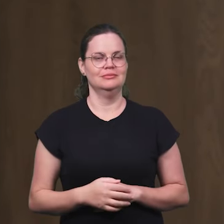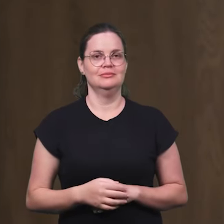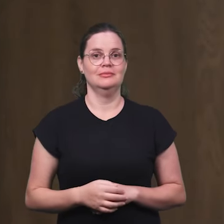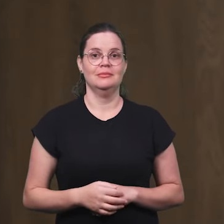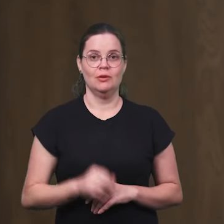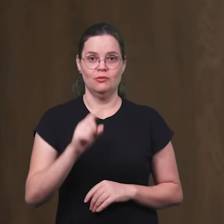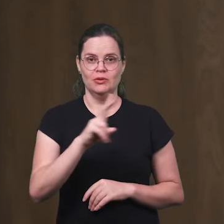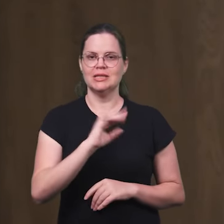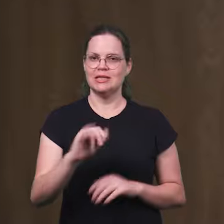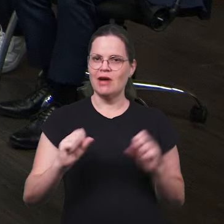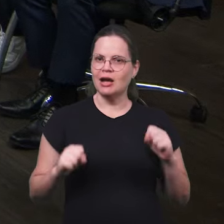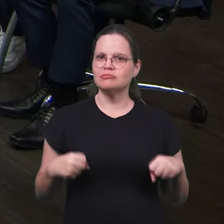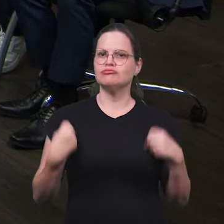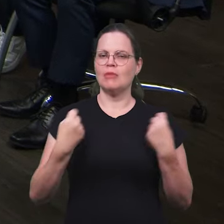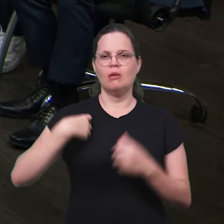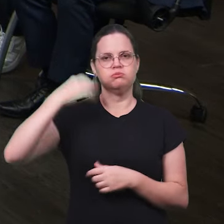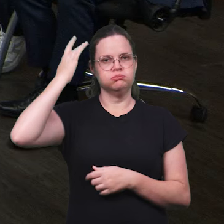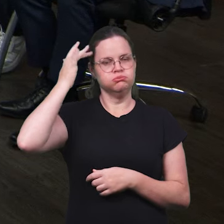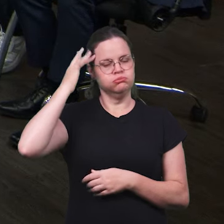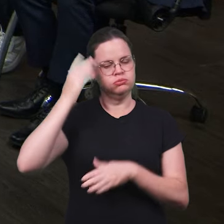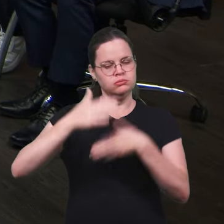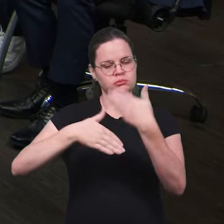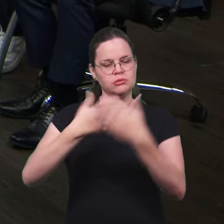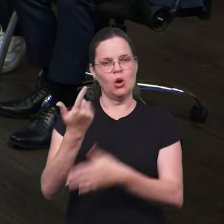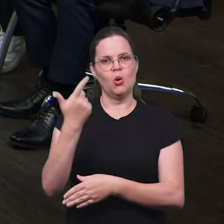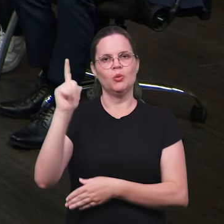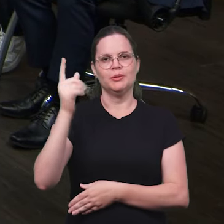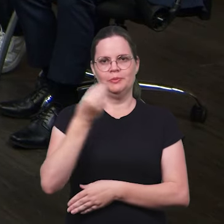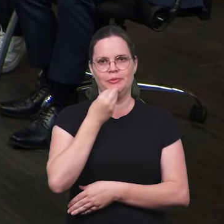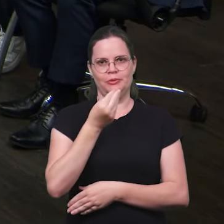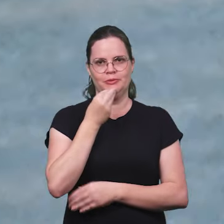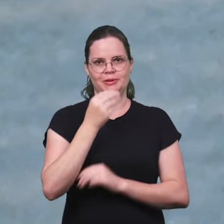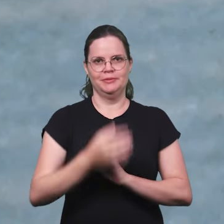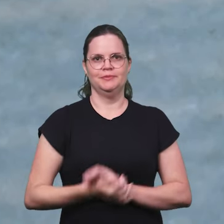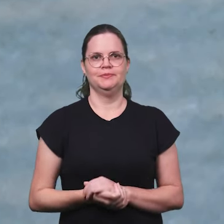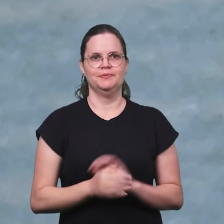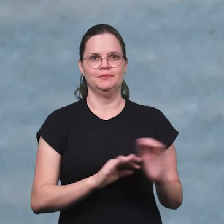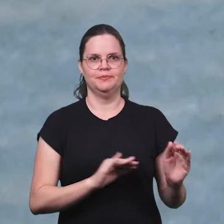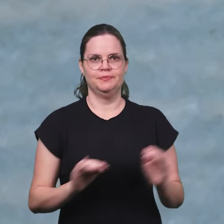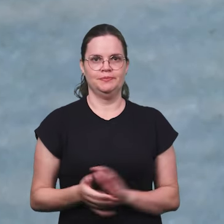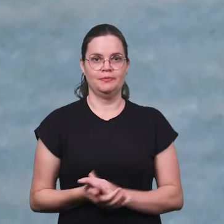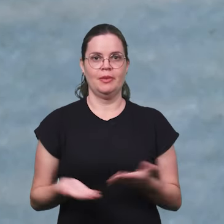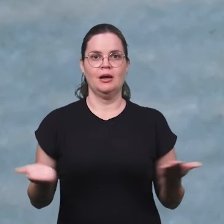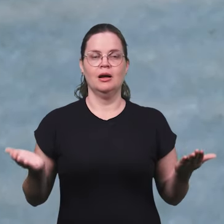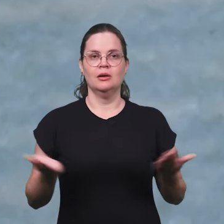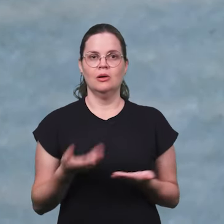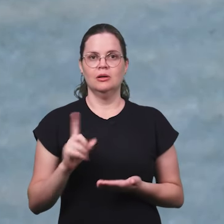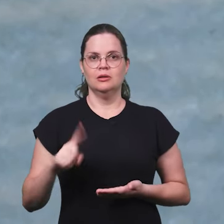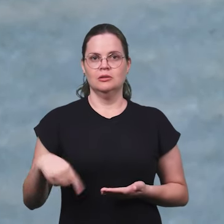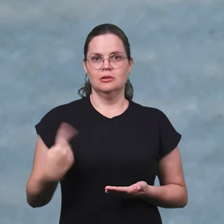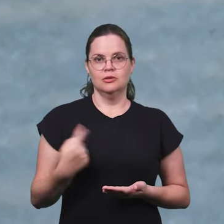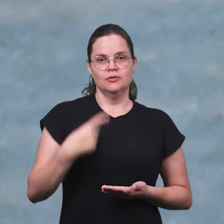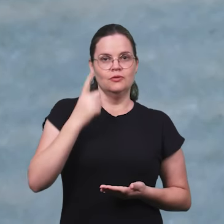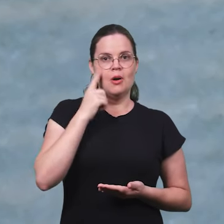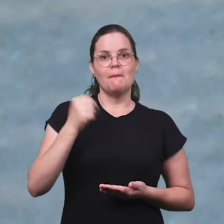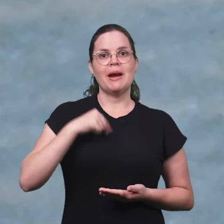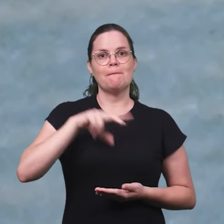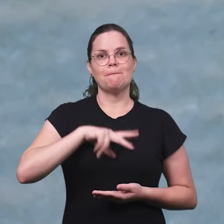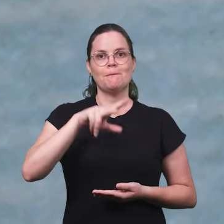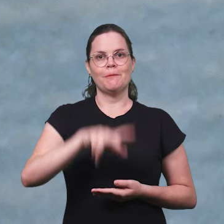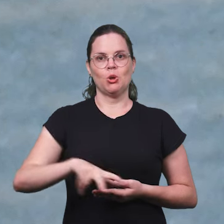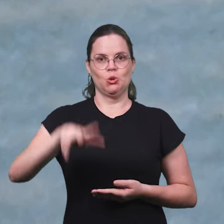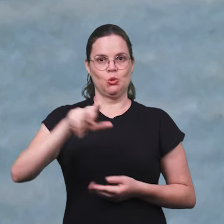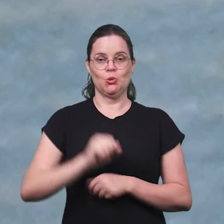uma outra oportunidade. Muito bem. Bom. Bom, a gente agora vai para Portugal, na igreja de Estarreja,